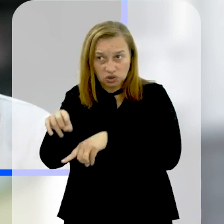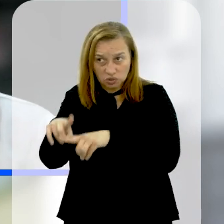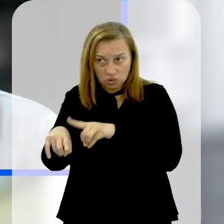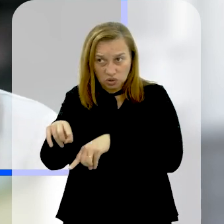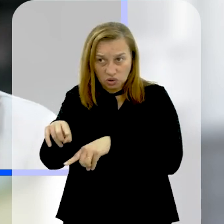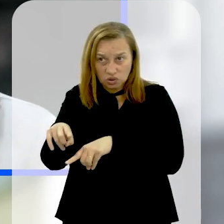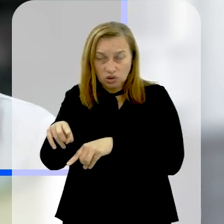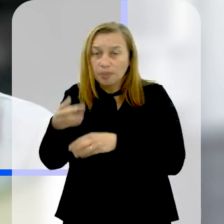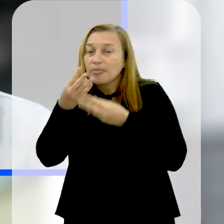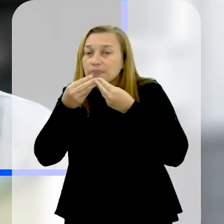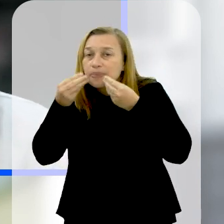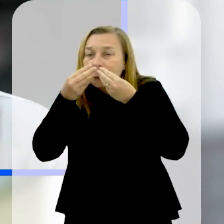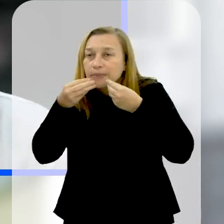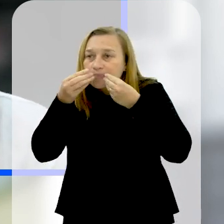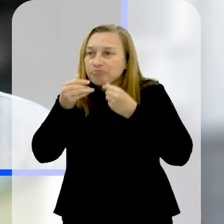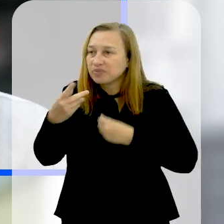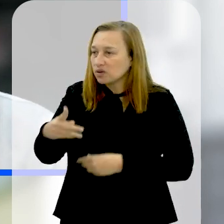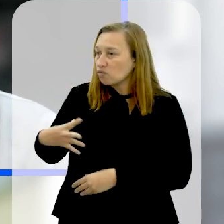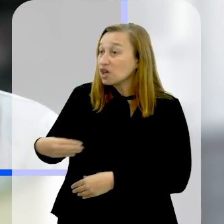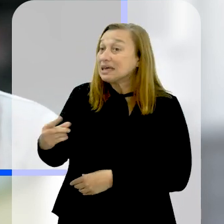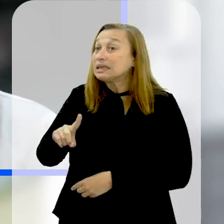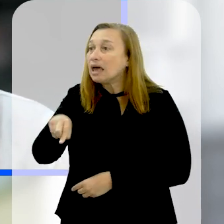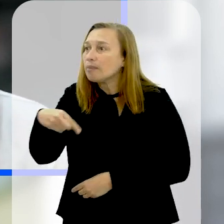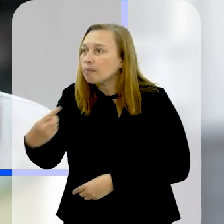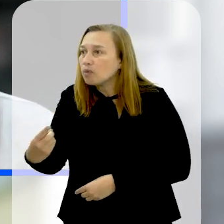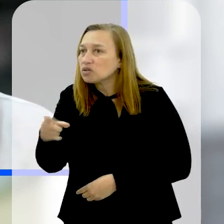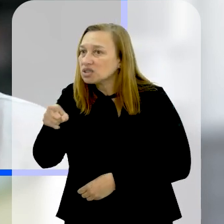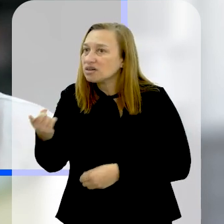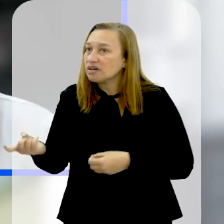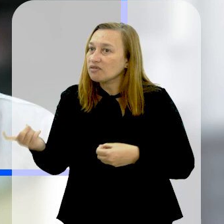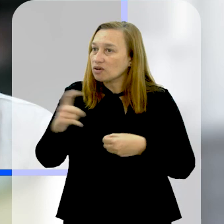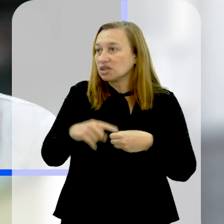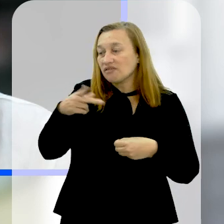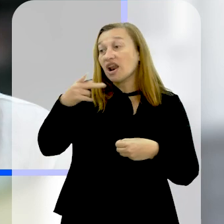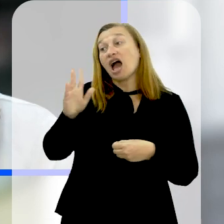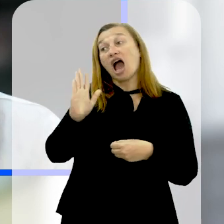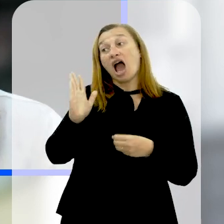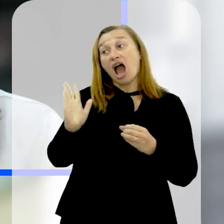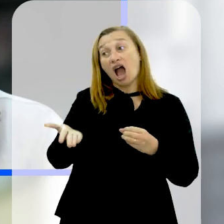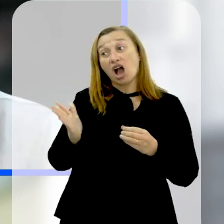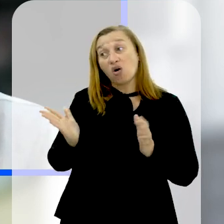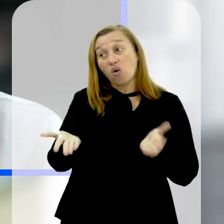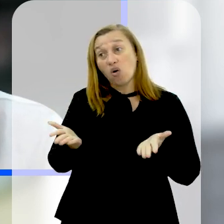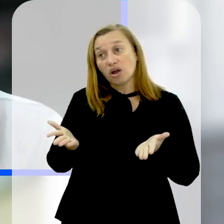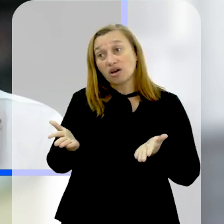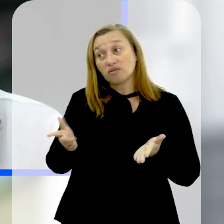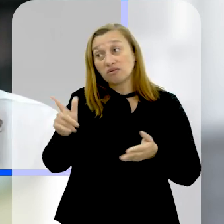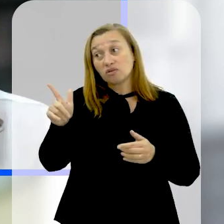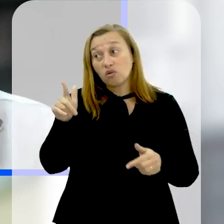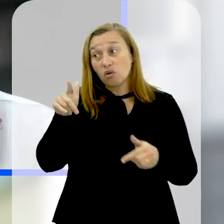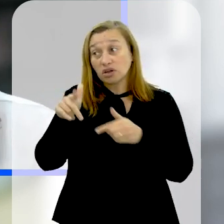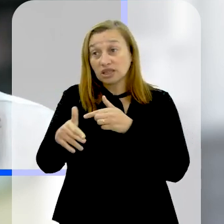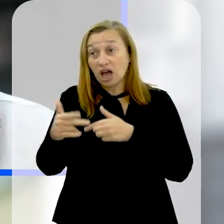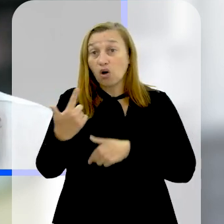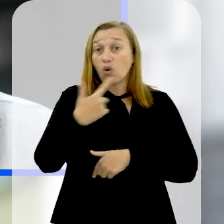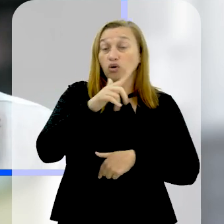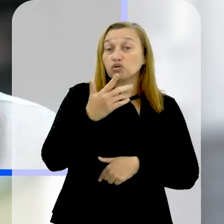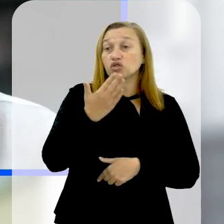e adoçando o paladar do seu filho, como depois você vai voltar e vai falar assim, não, agora você vai tomar o iogurte integral?